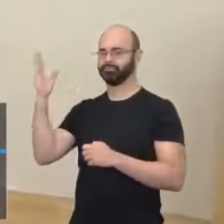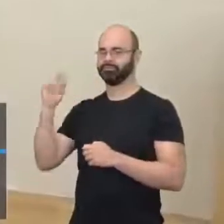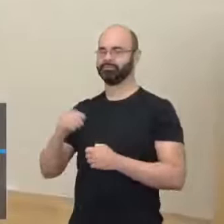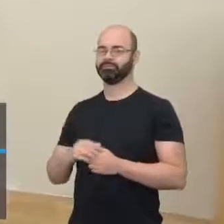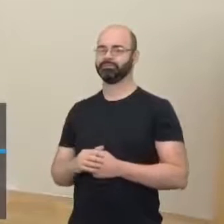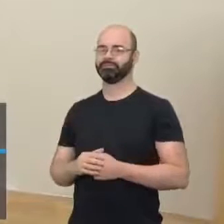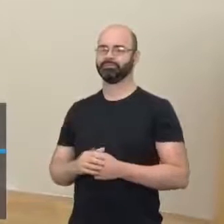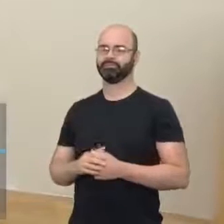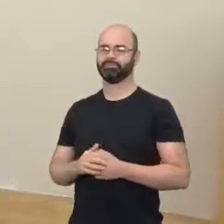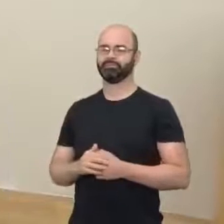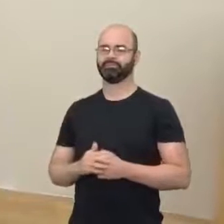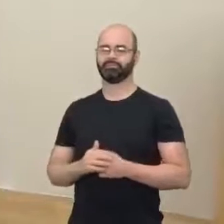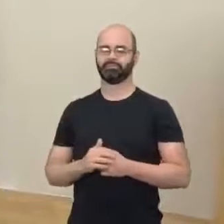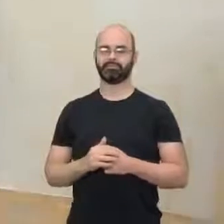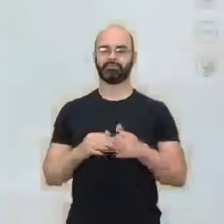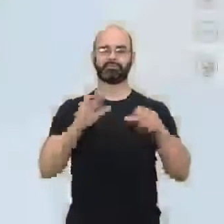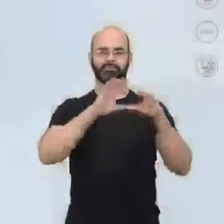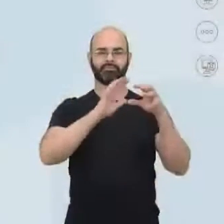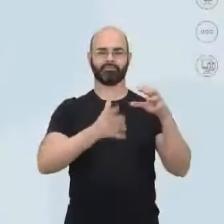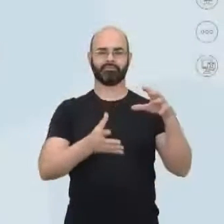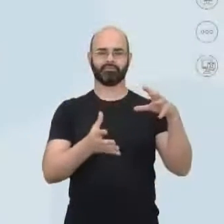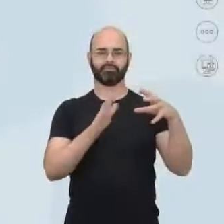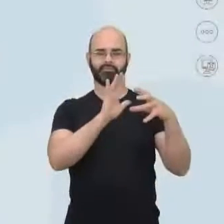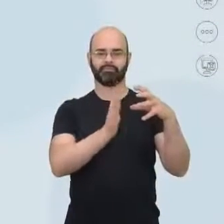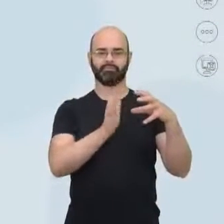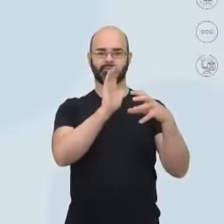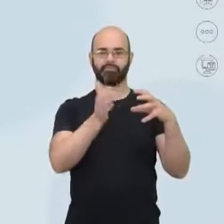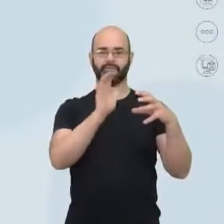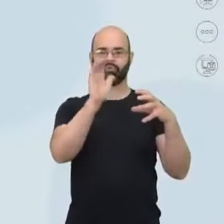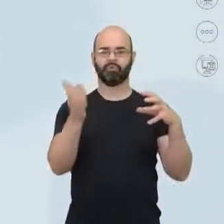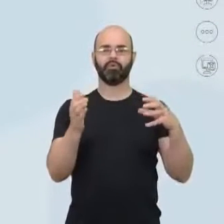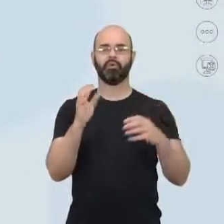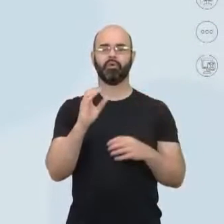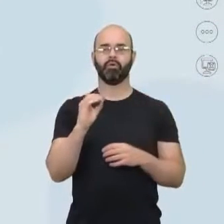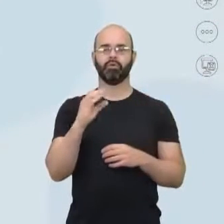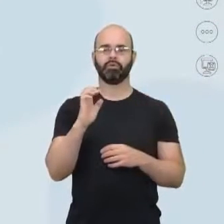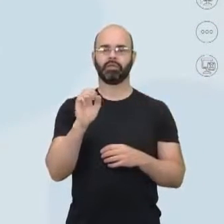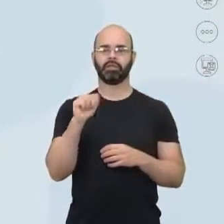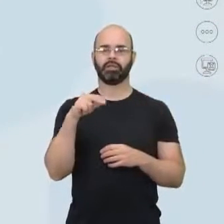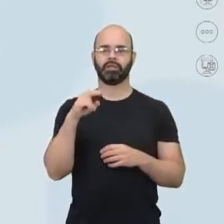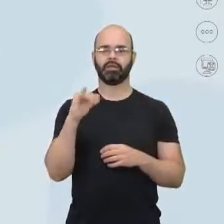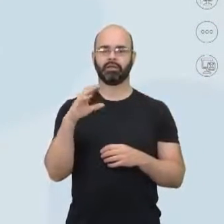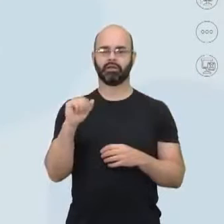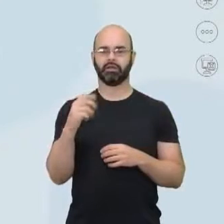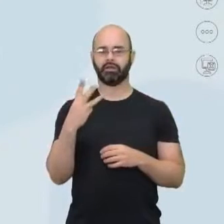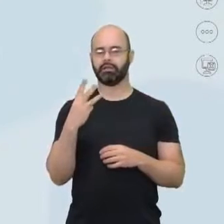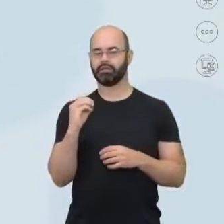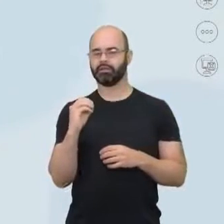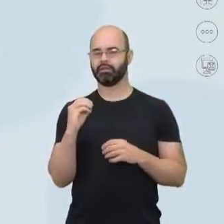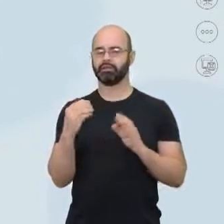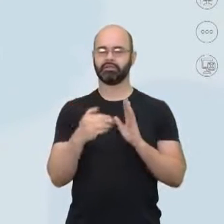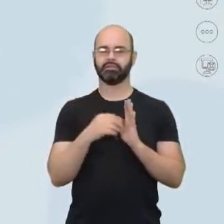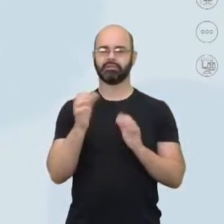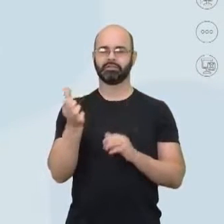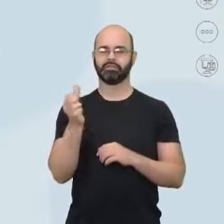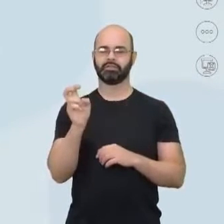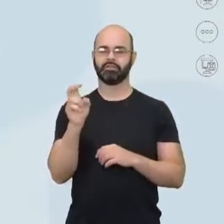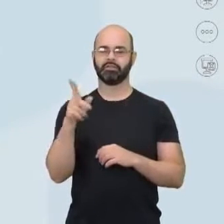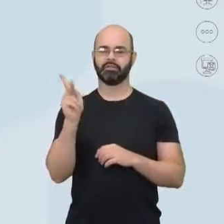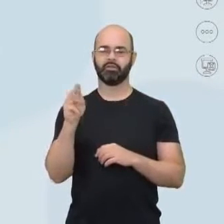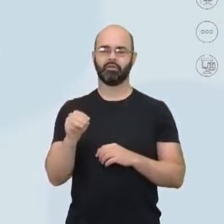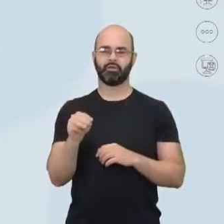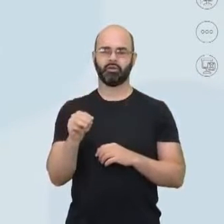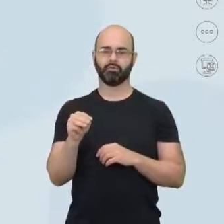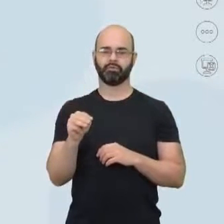por exemplo, da crosta oceânica. Aí, ó. A crosta oceânica está lá, ó, de 30 a 65 quilômetros, sabendo